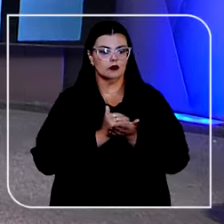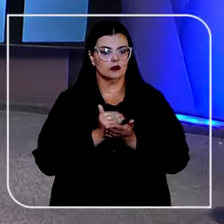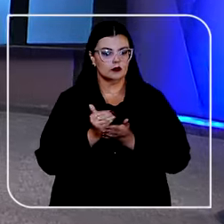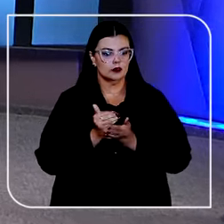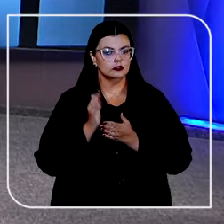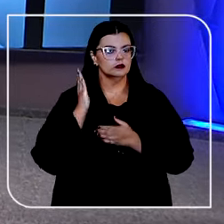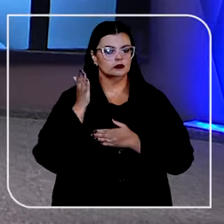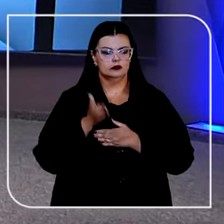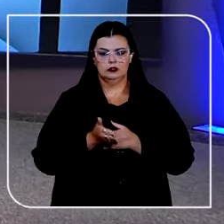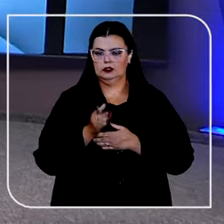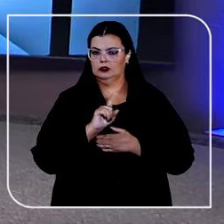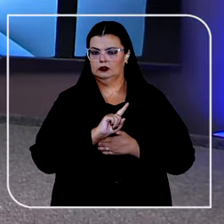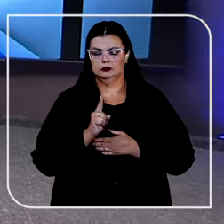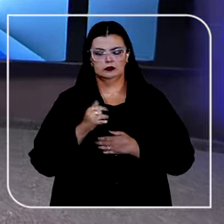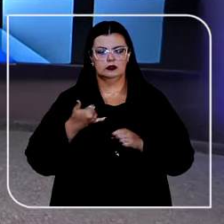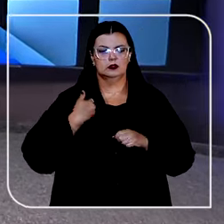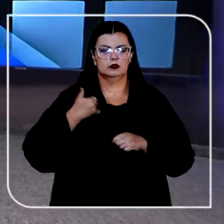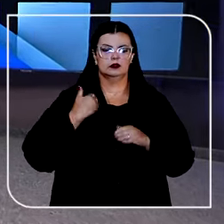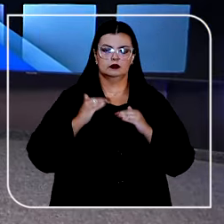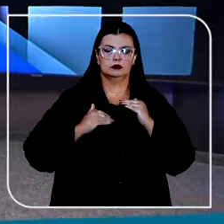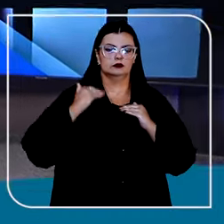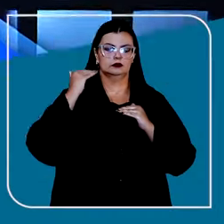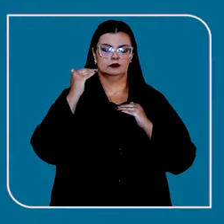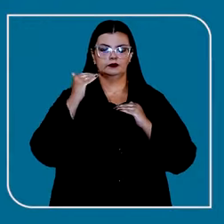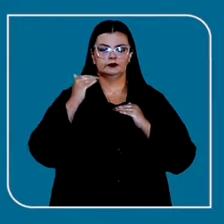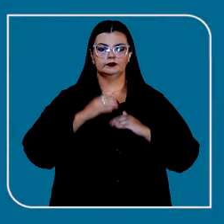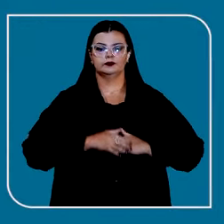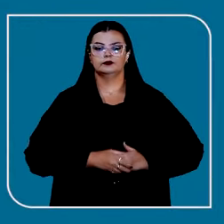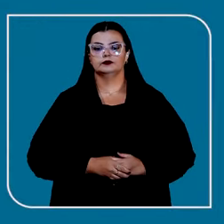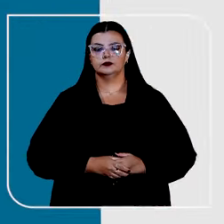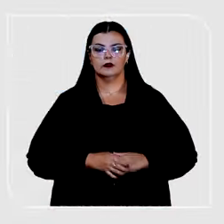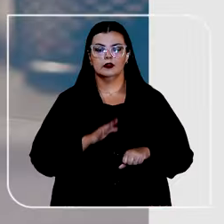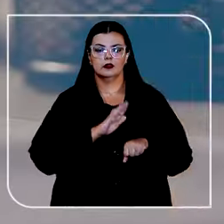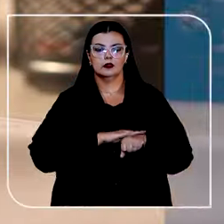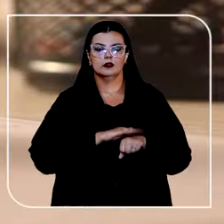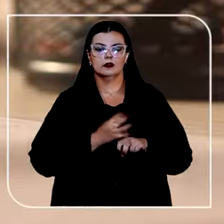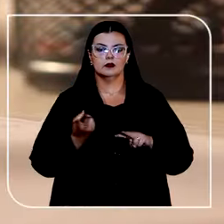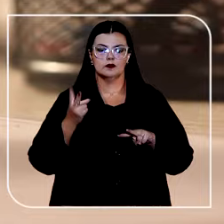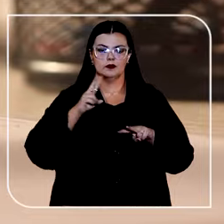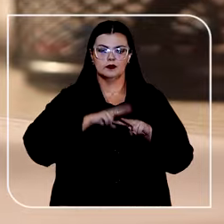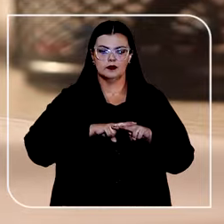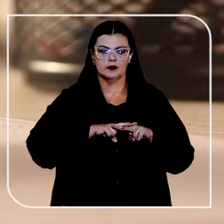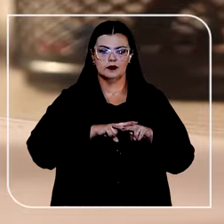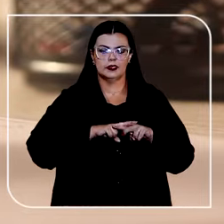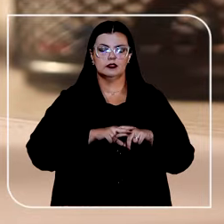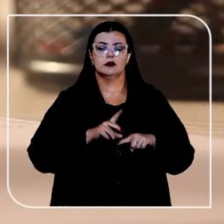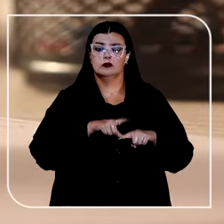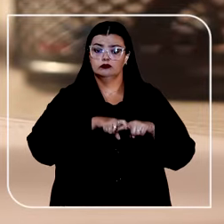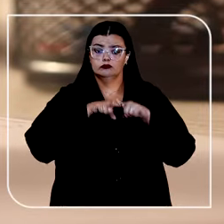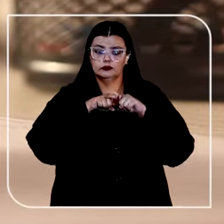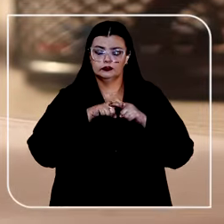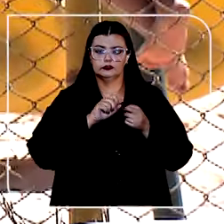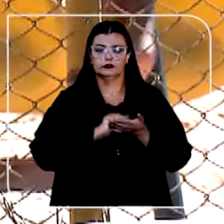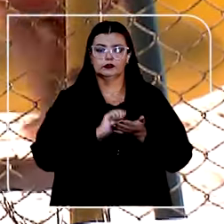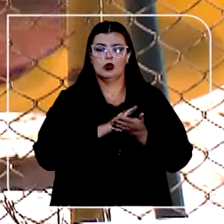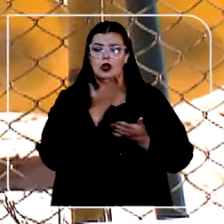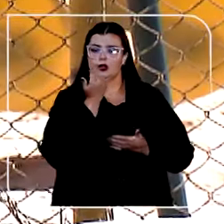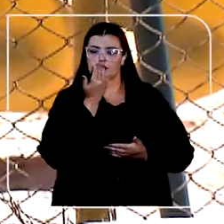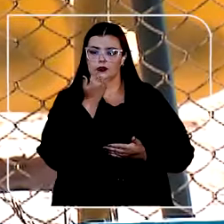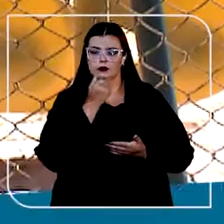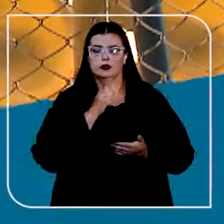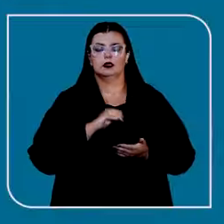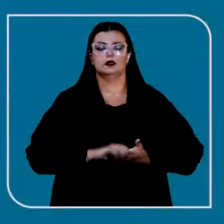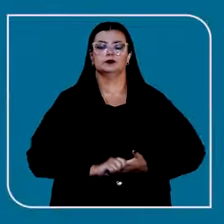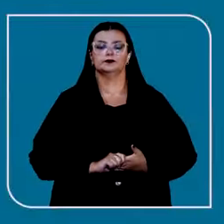não começa automaticamente na maioridade civil tempo de prisão por dívida alimentar deve ser